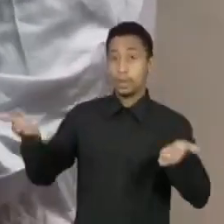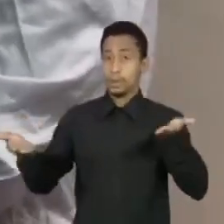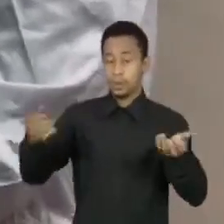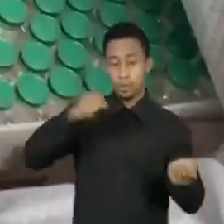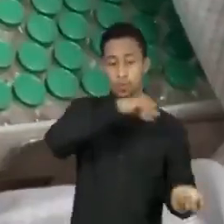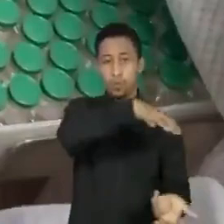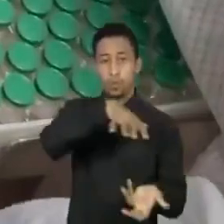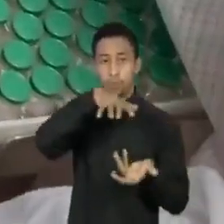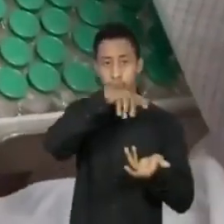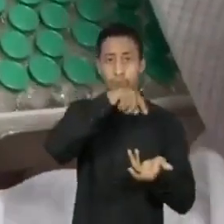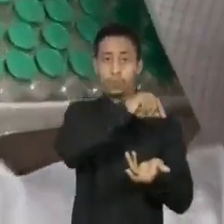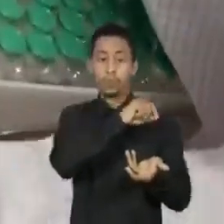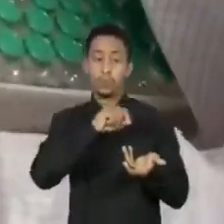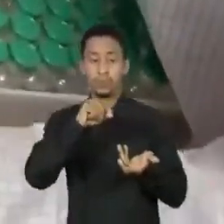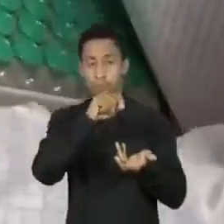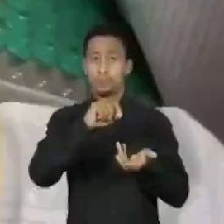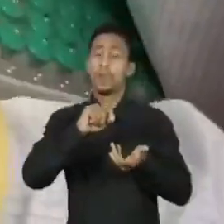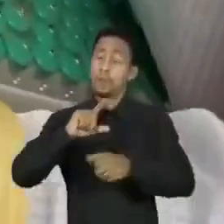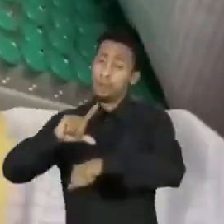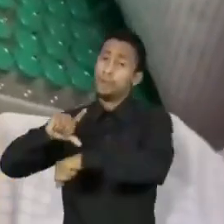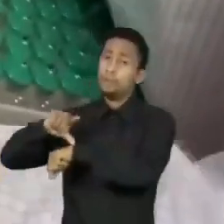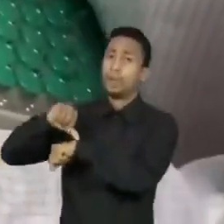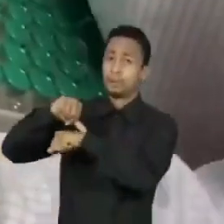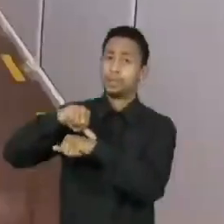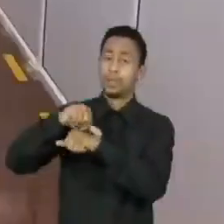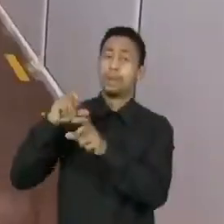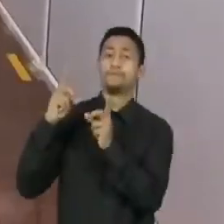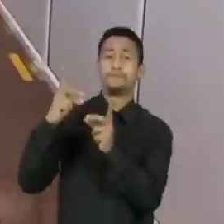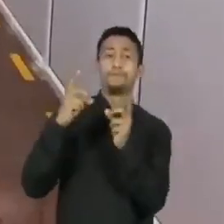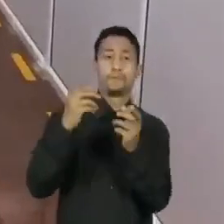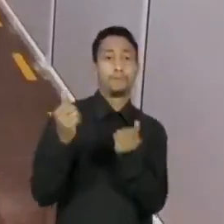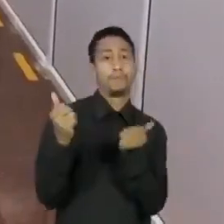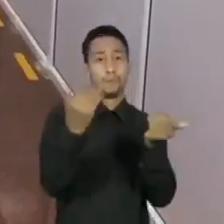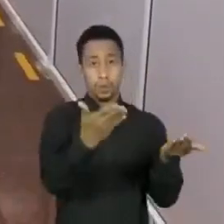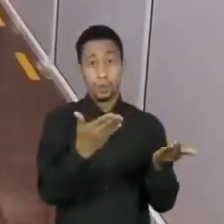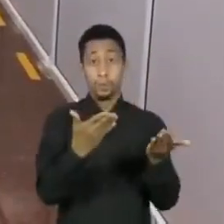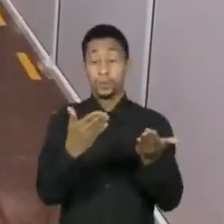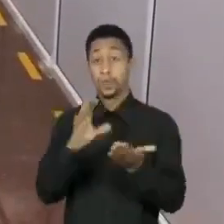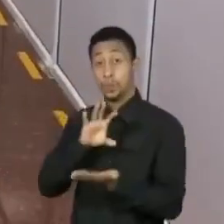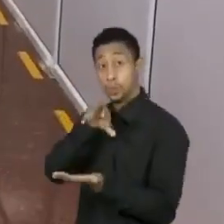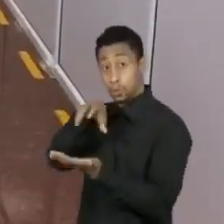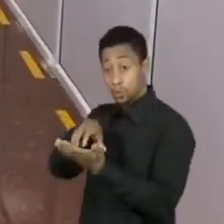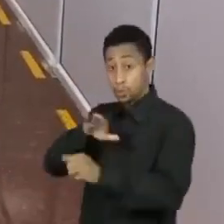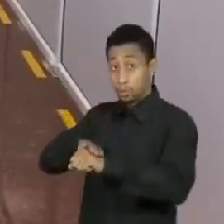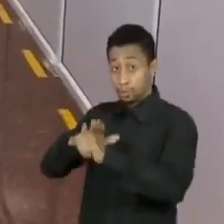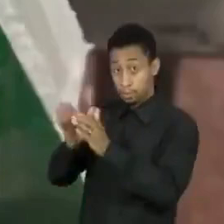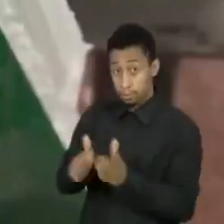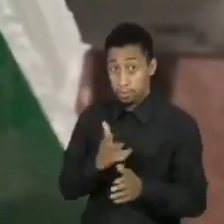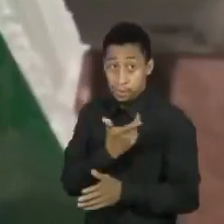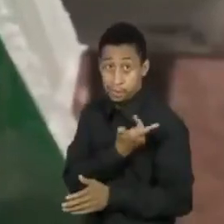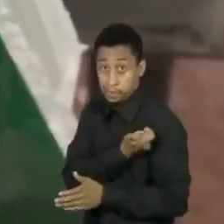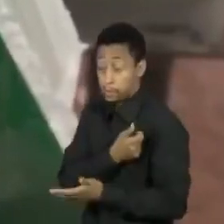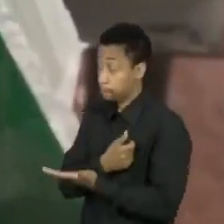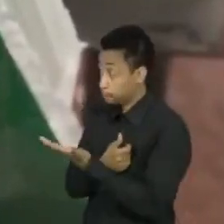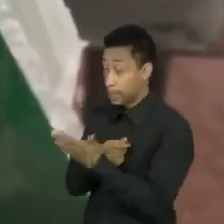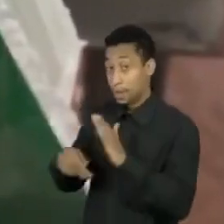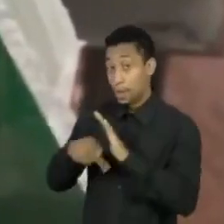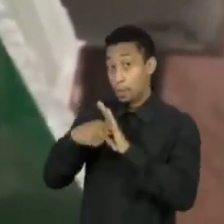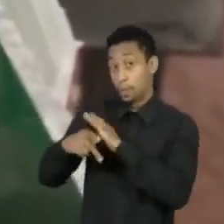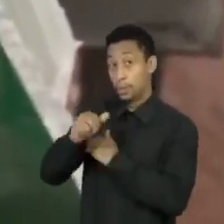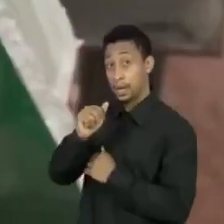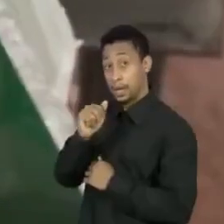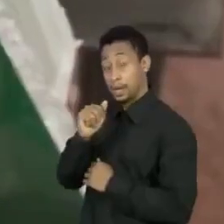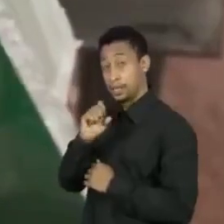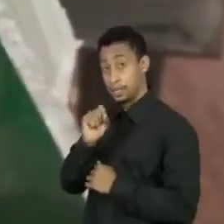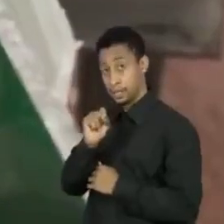pode significar atrasos nos pedidos da empresa. O Instituto Serum fabrica a vacina desenvolvida pela AstraZeneca e